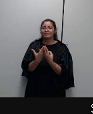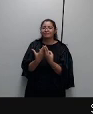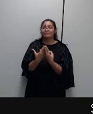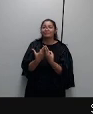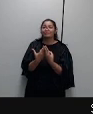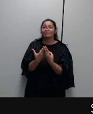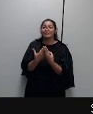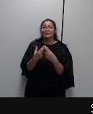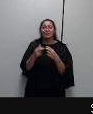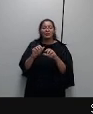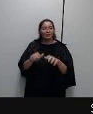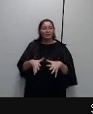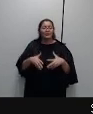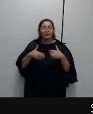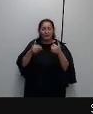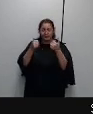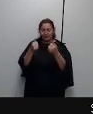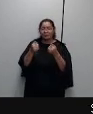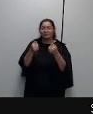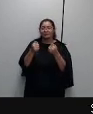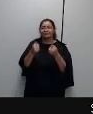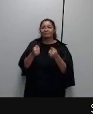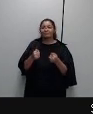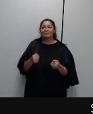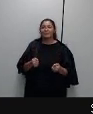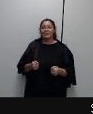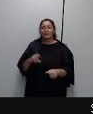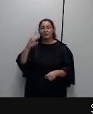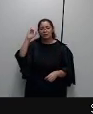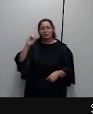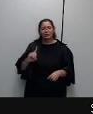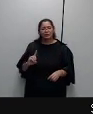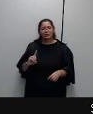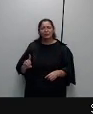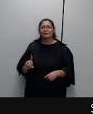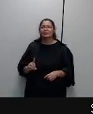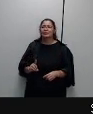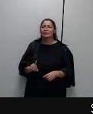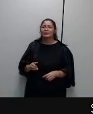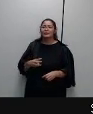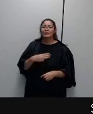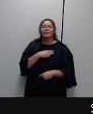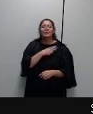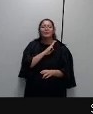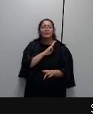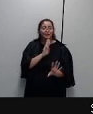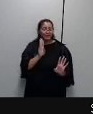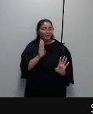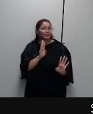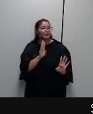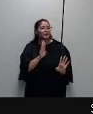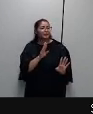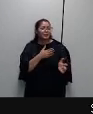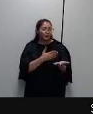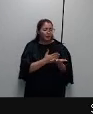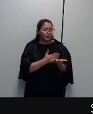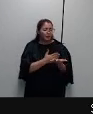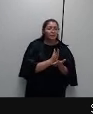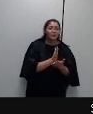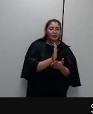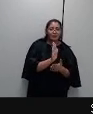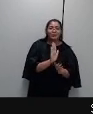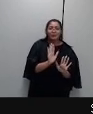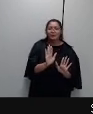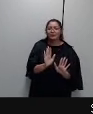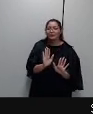escreve qual é a matéria fática e matéria de direito então com todas as vezes ao Ministro Napoleão eu acompanho divergência inaugurada pelo Ministro